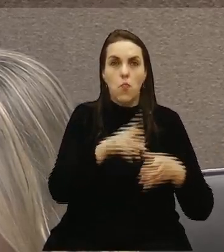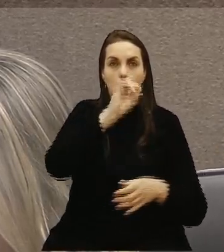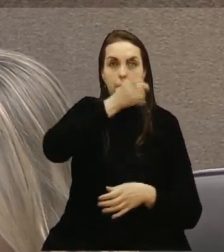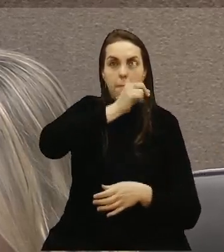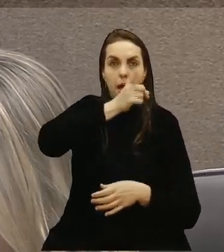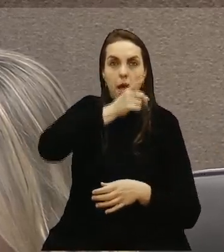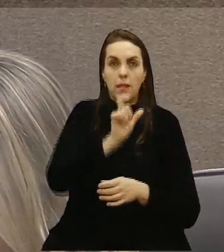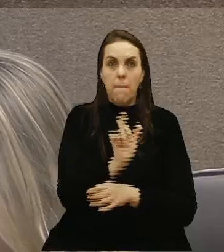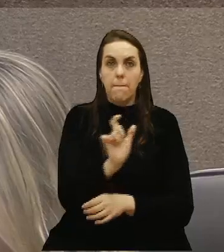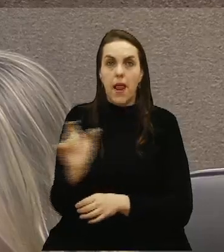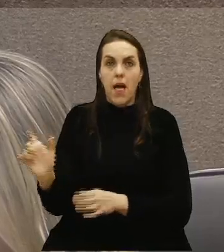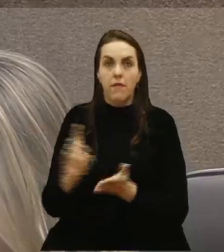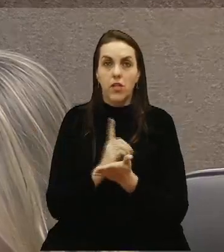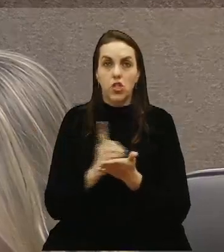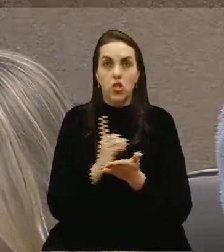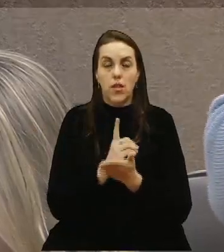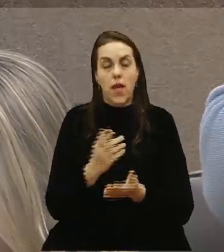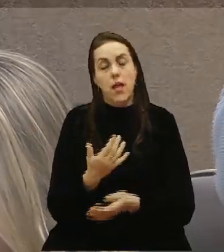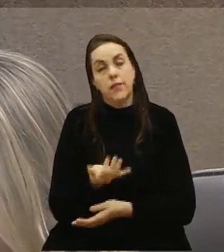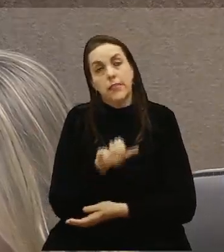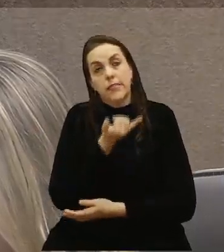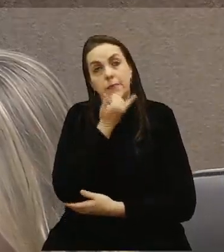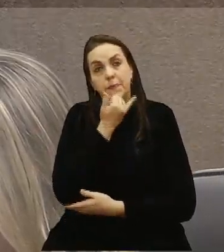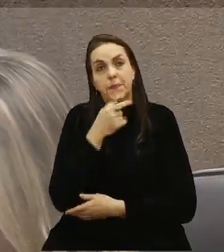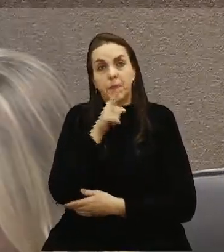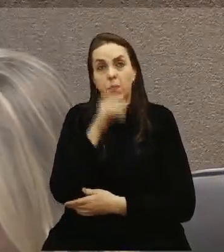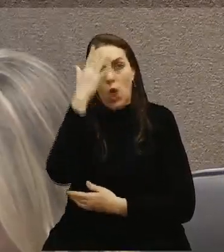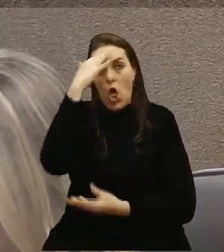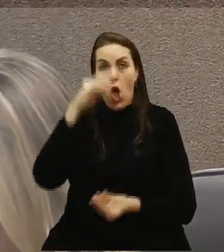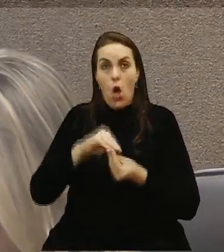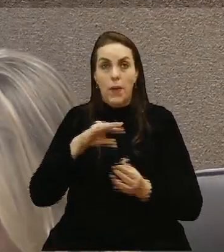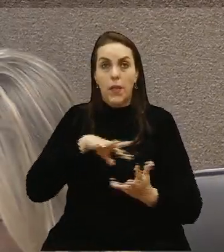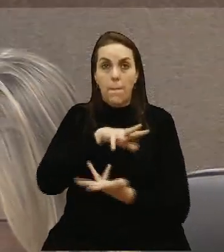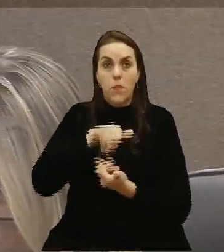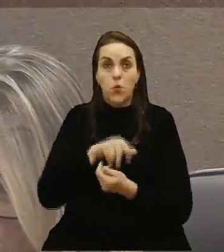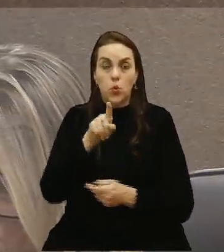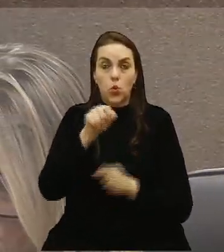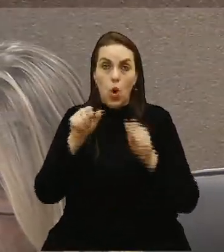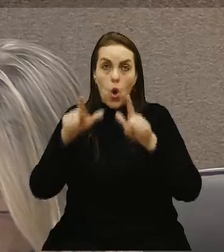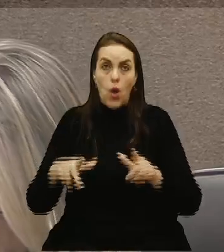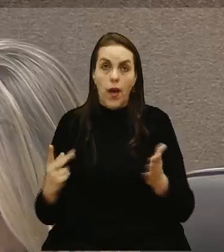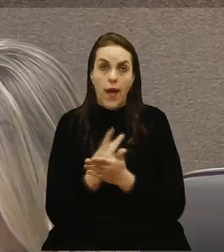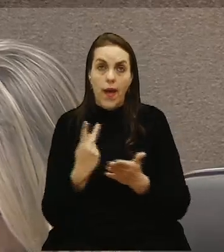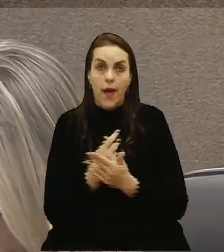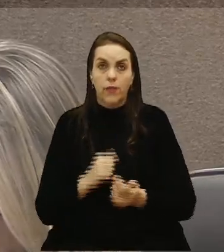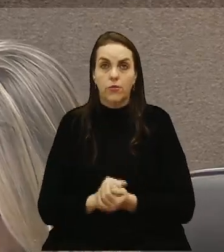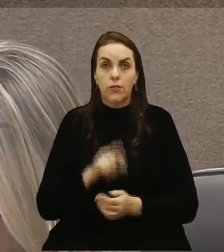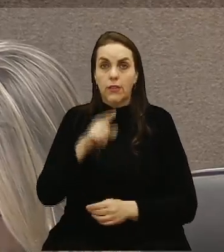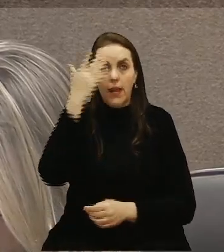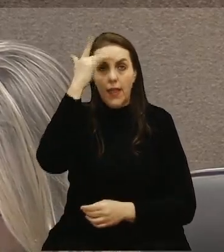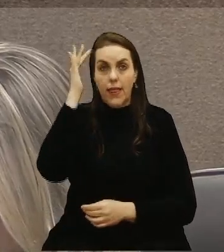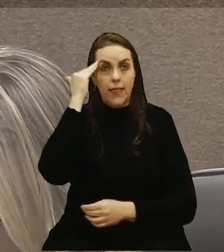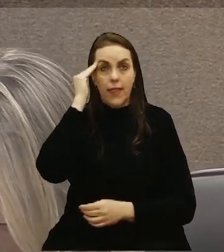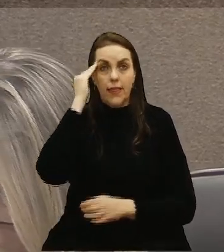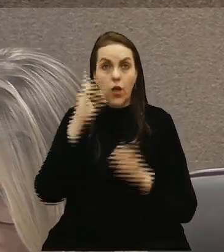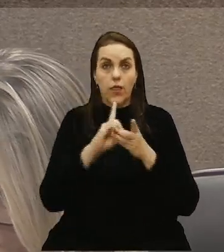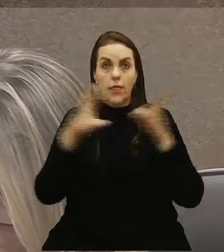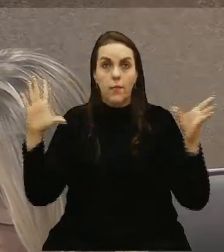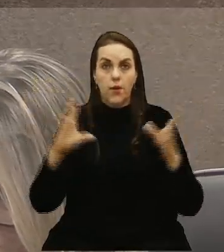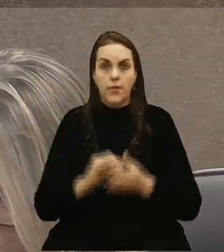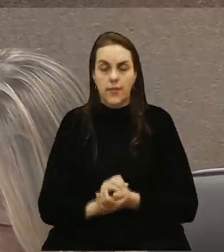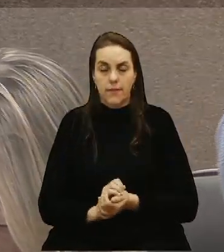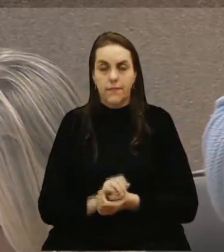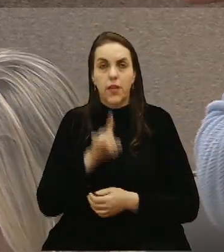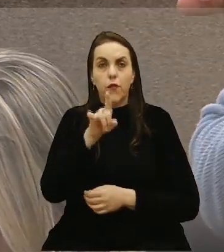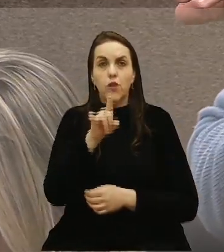palavras do dicionário, bom, então o senhor não consegue compreender o mundo, o senhor está no lugar errado. O senhor não está entendendo o que é a democracia. E o